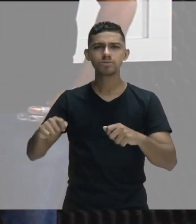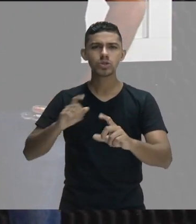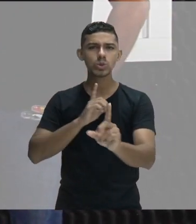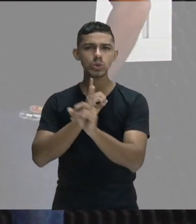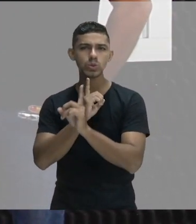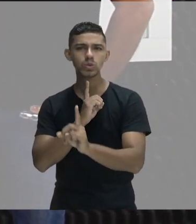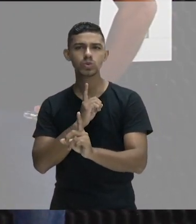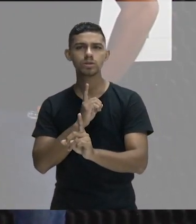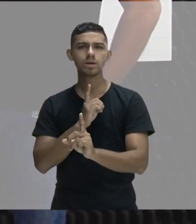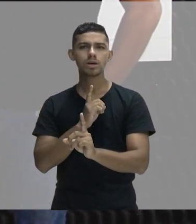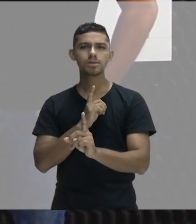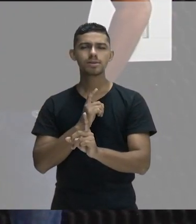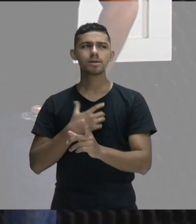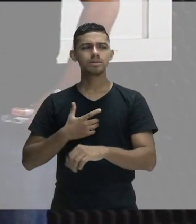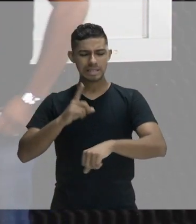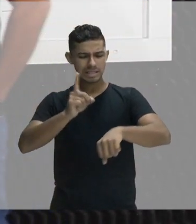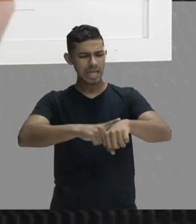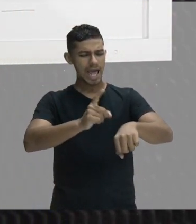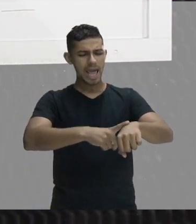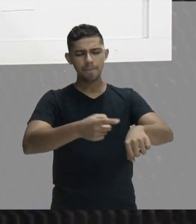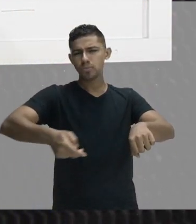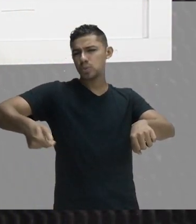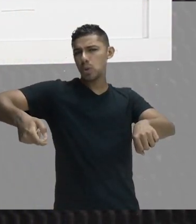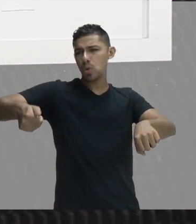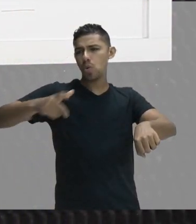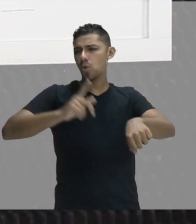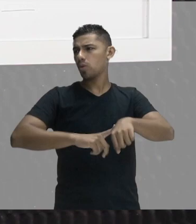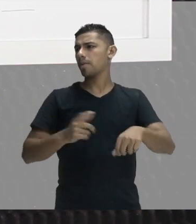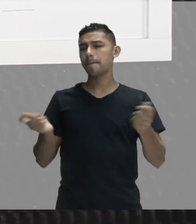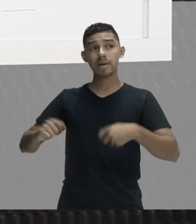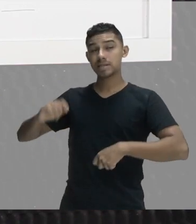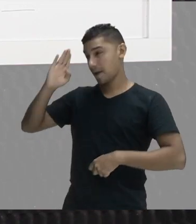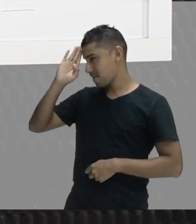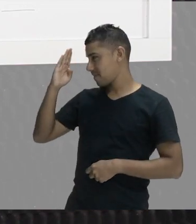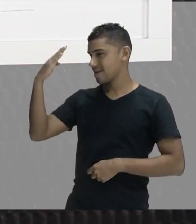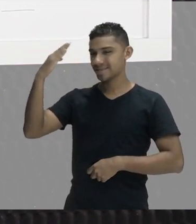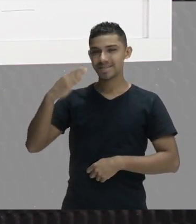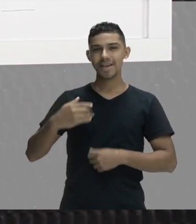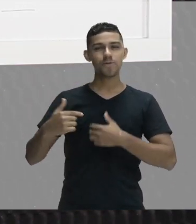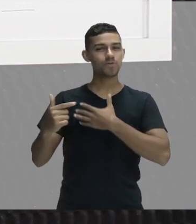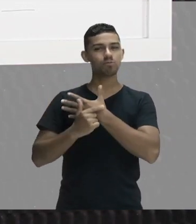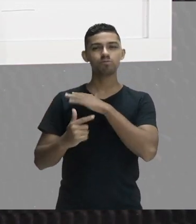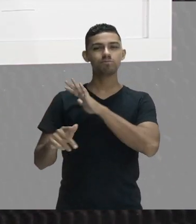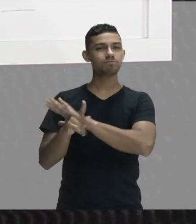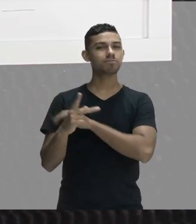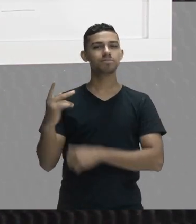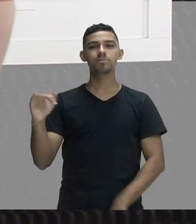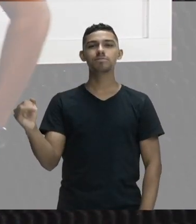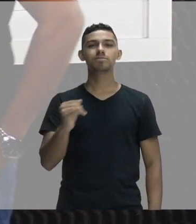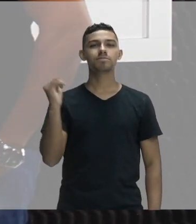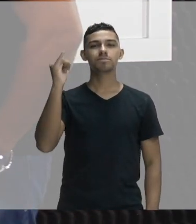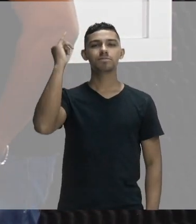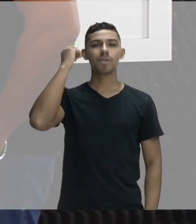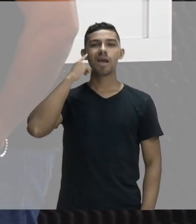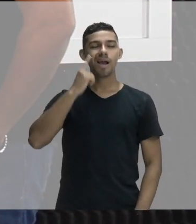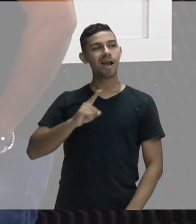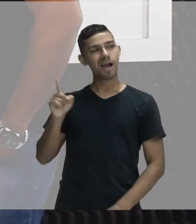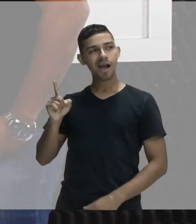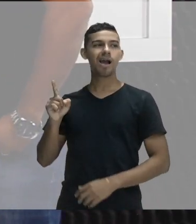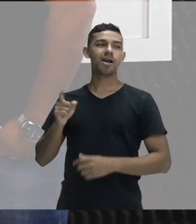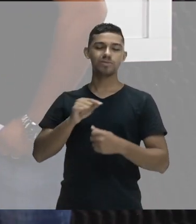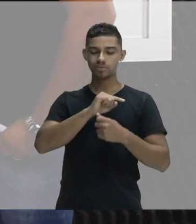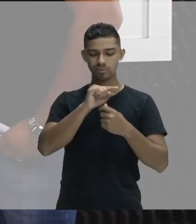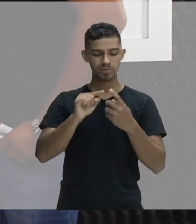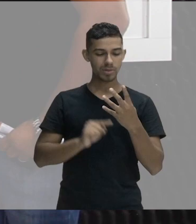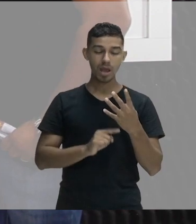aqui? Existe sim, tá? Que é justamente o nosso princípio fundamental da contagem. Perceba que a gente vai